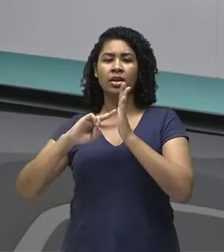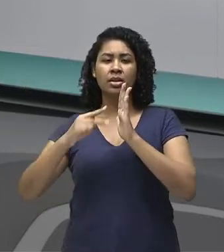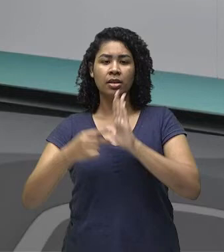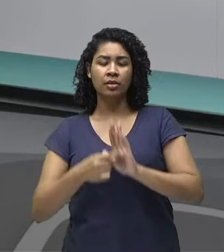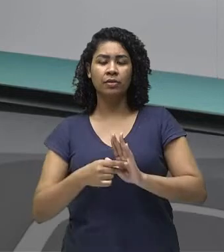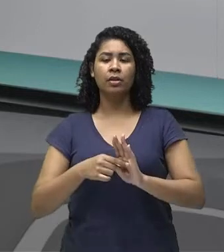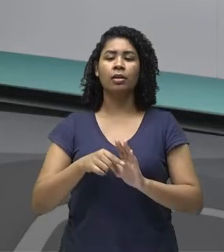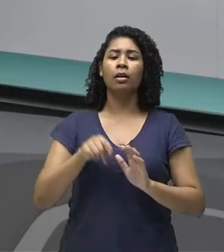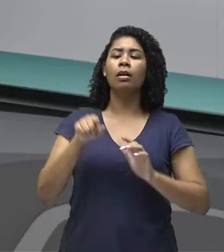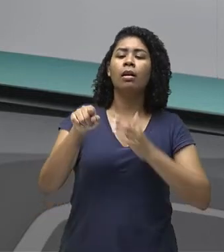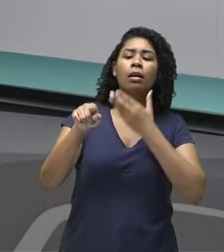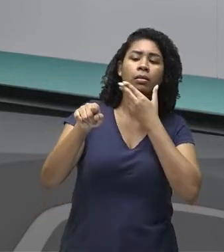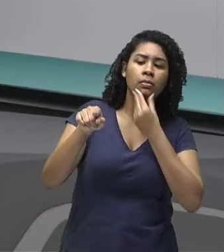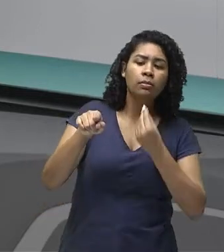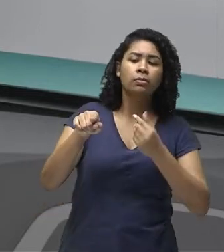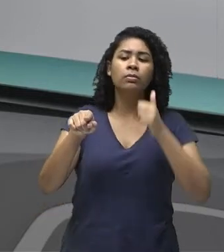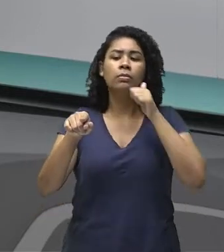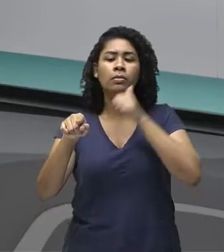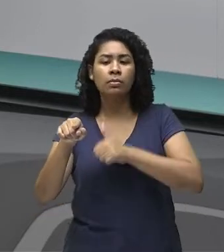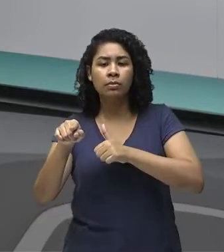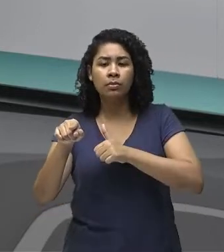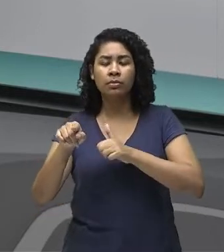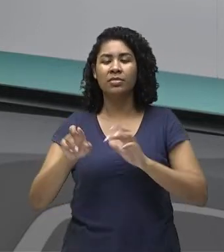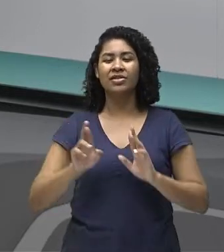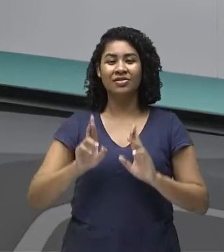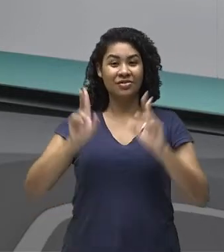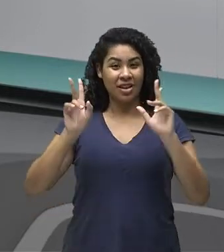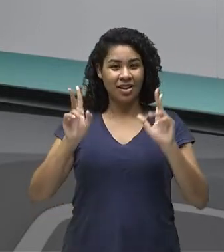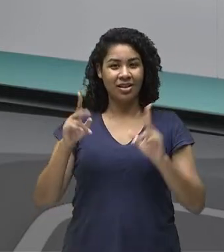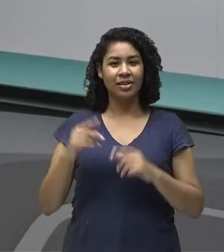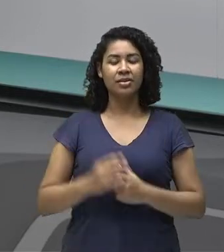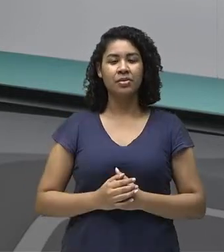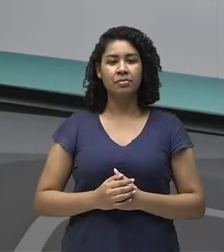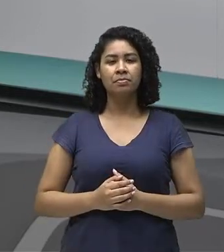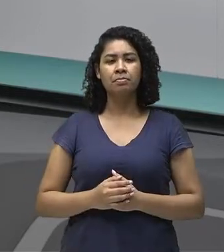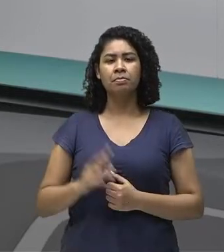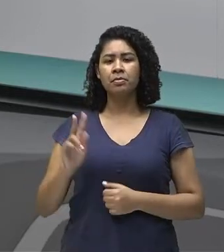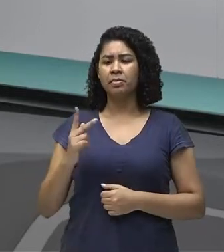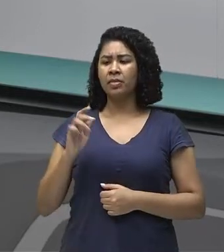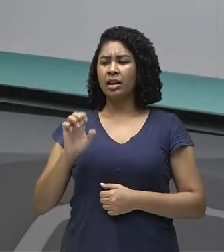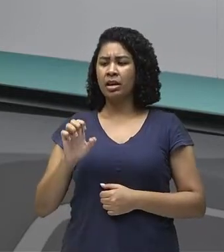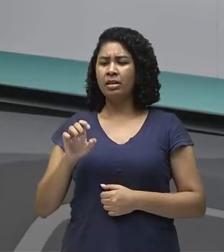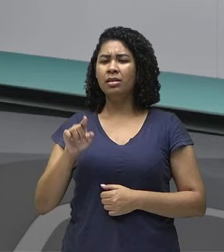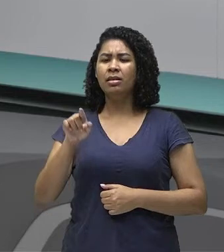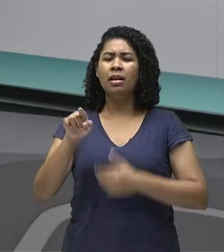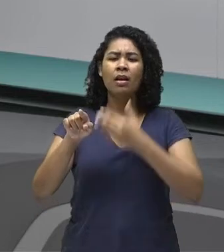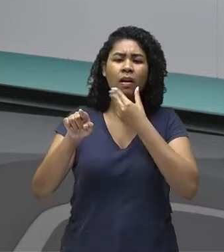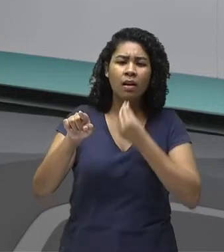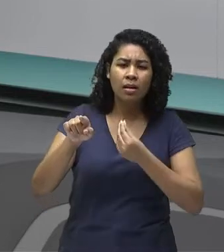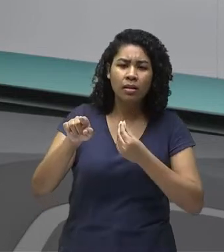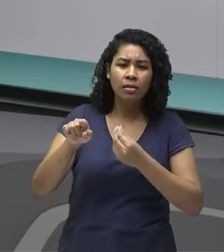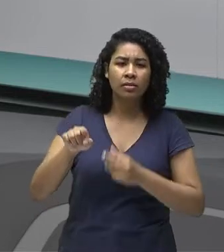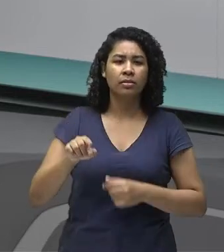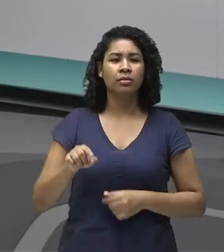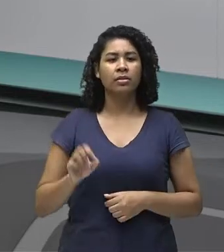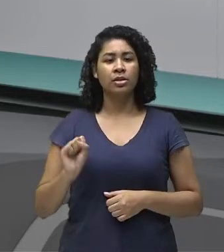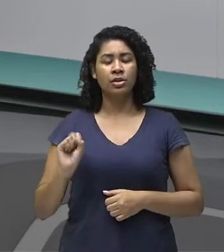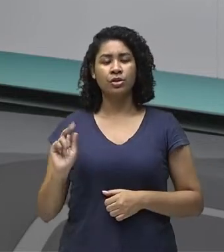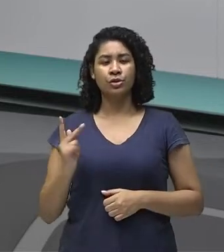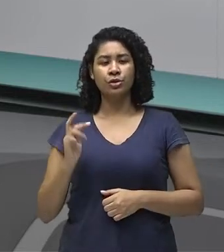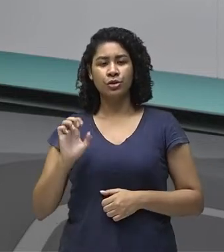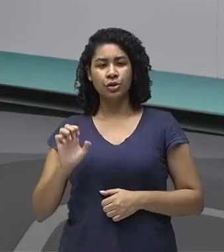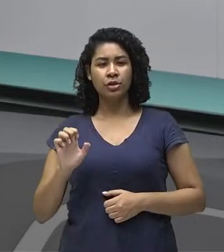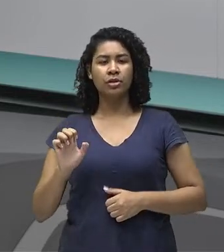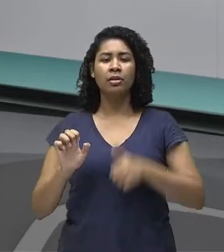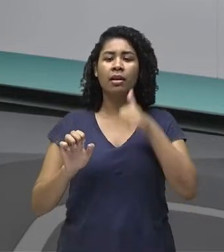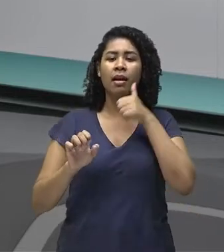uma diferença dos dois primeiros, que teacher, he, she não significa ele ou ela. Sim, mas esse aqui, ele só pode